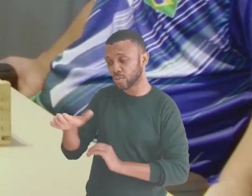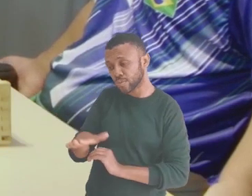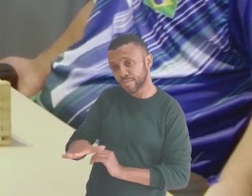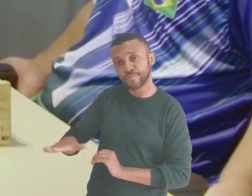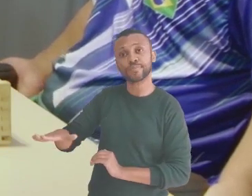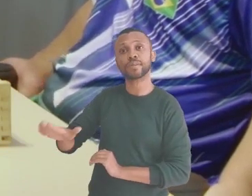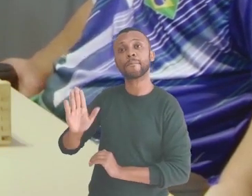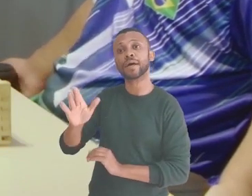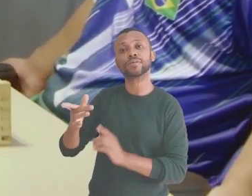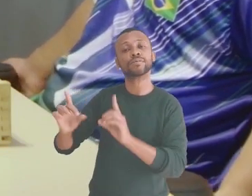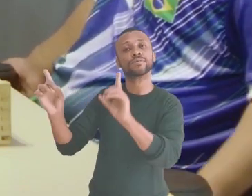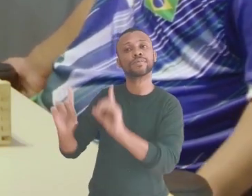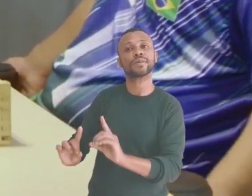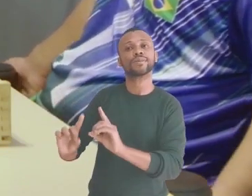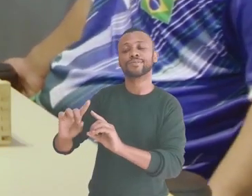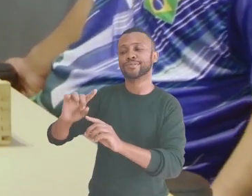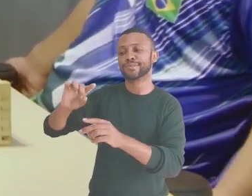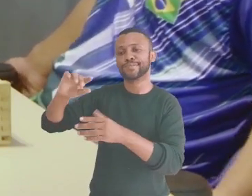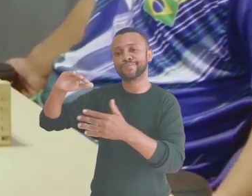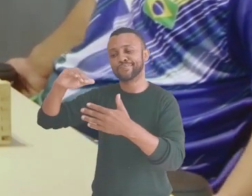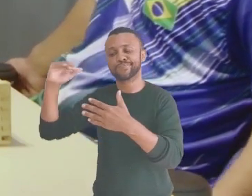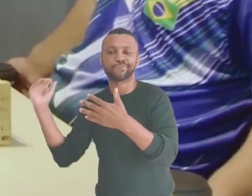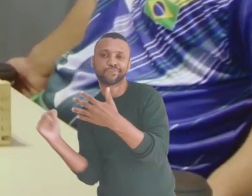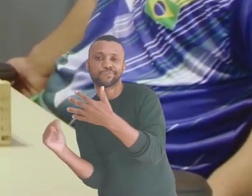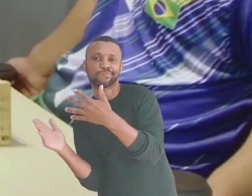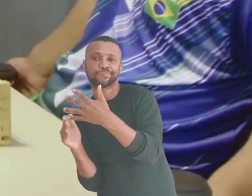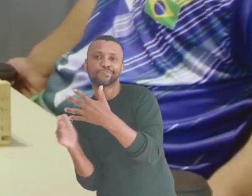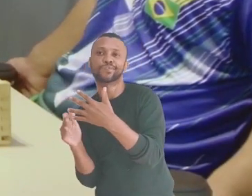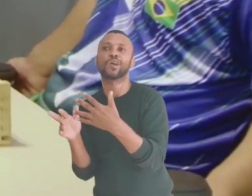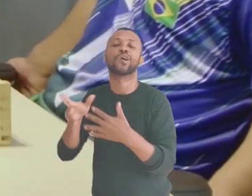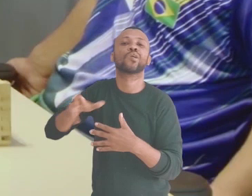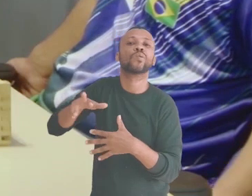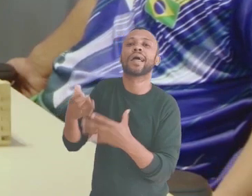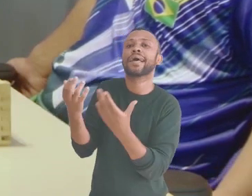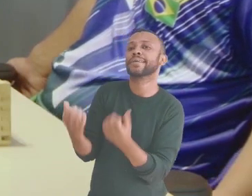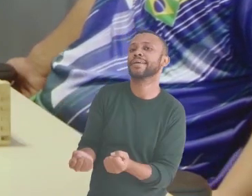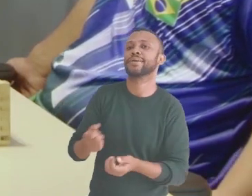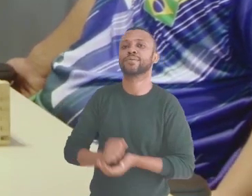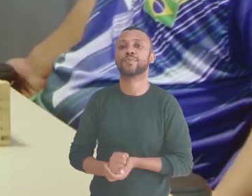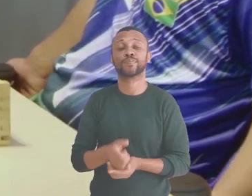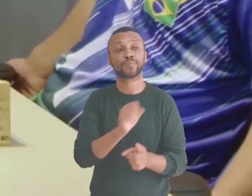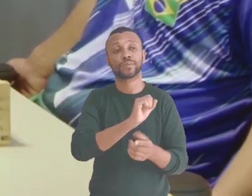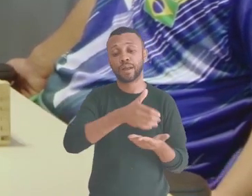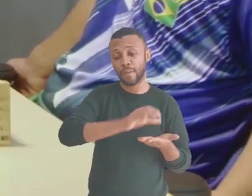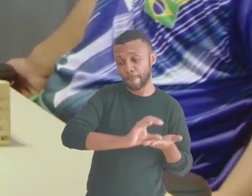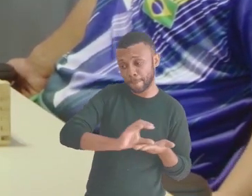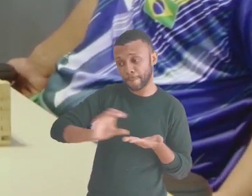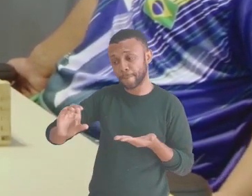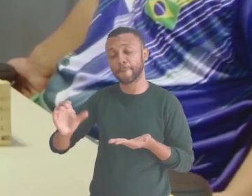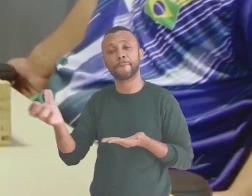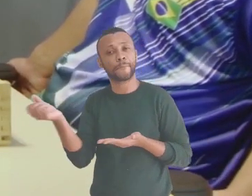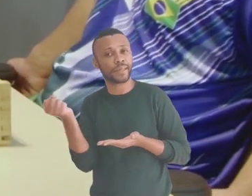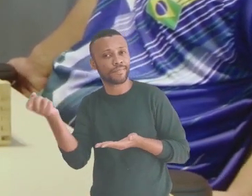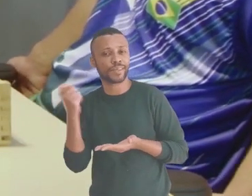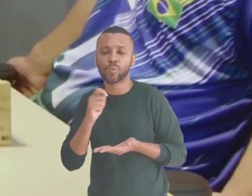por ser humano de segunda categoria mesmo, não era considerado, não tinha benefício social, não tinha, tudo que você possa imaginar